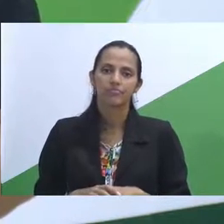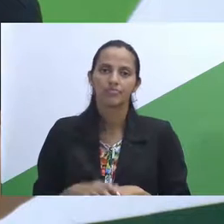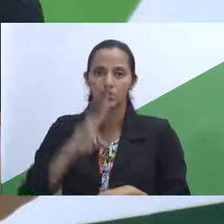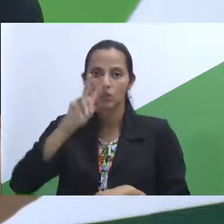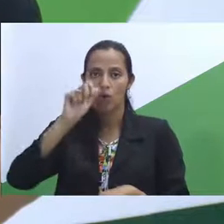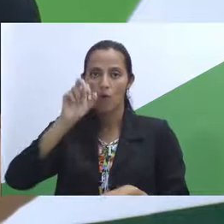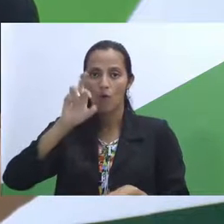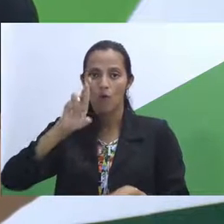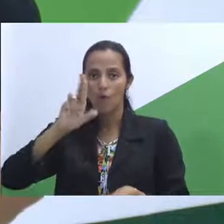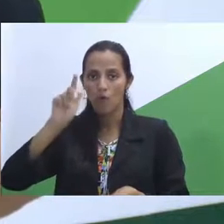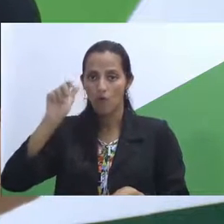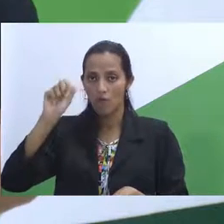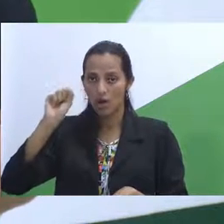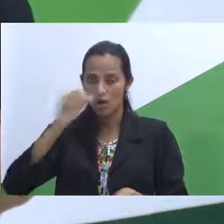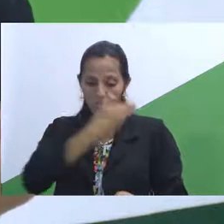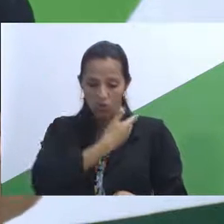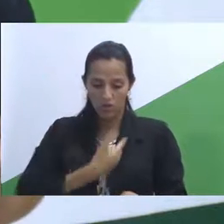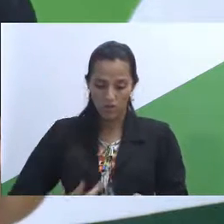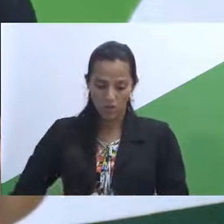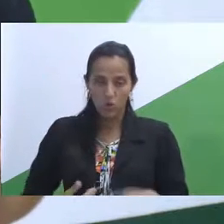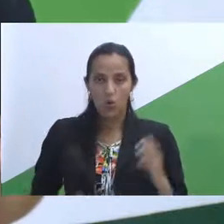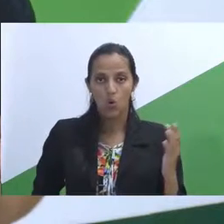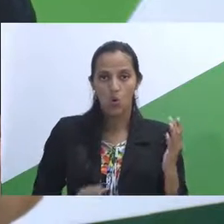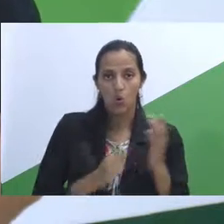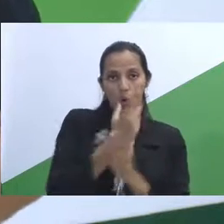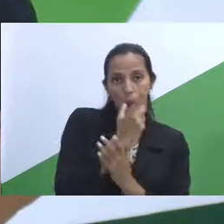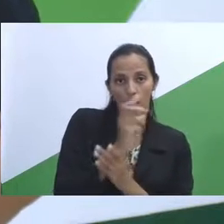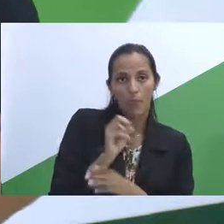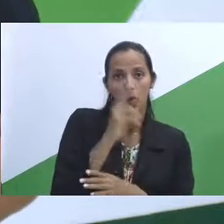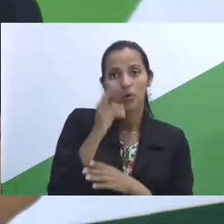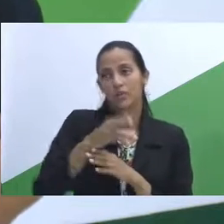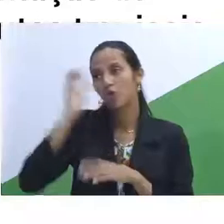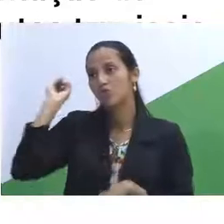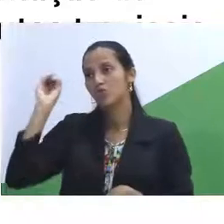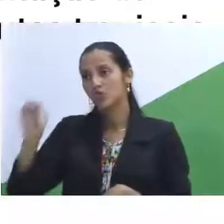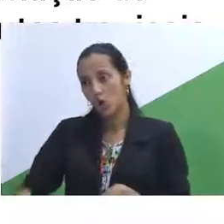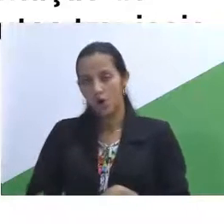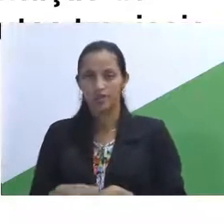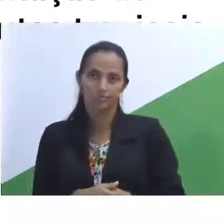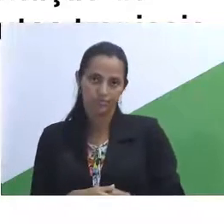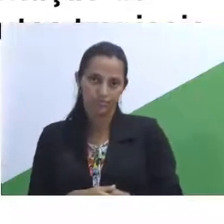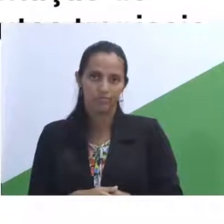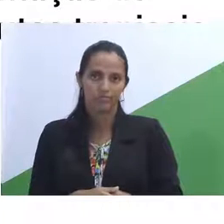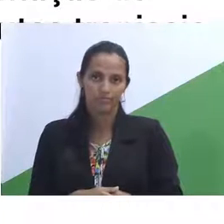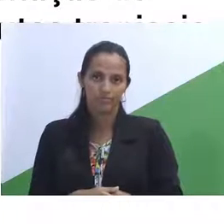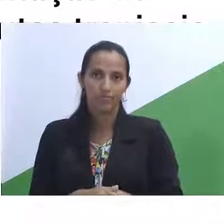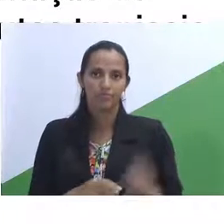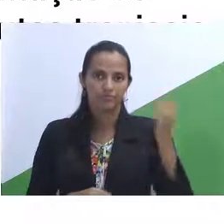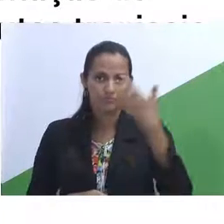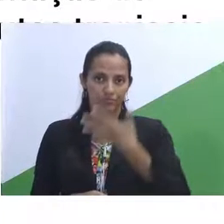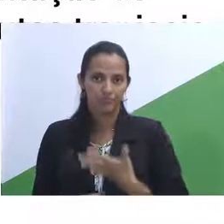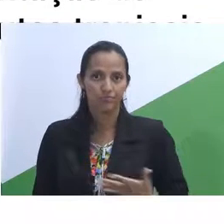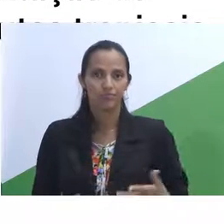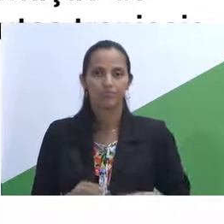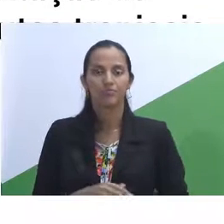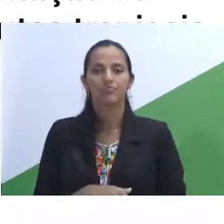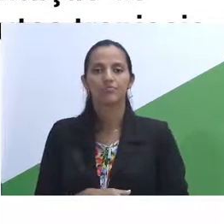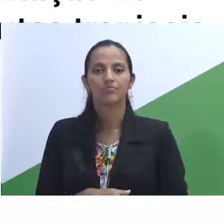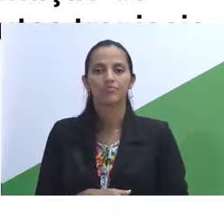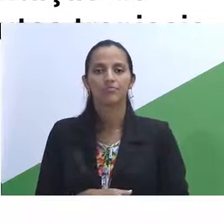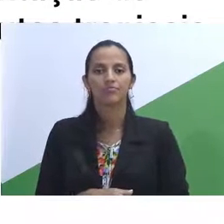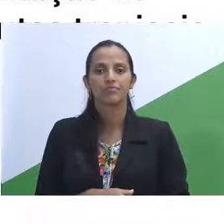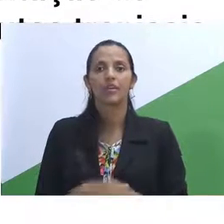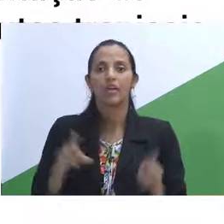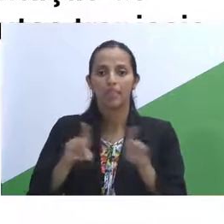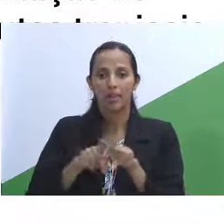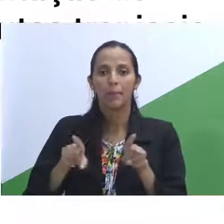O governo compra, estoca ou, então, lança ao mar. Tranquilo. Vamos lá, então, próximo tópico. Vai favorecer